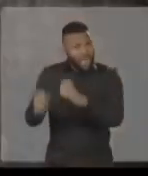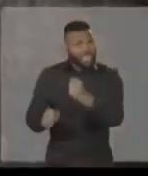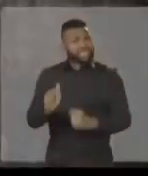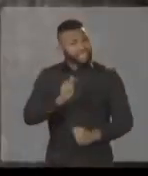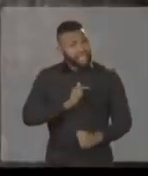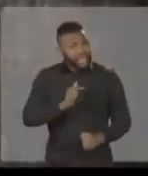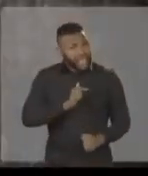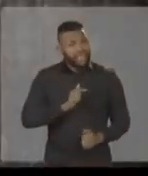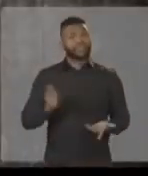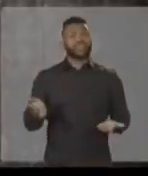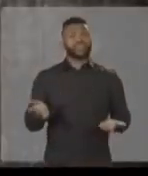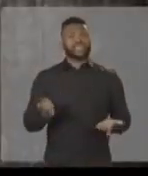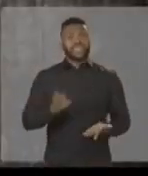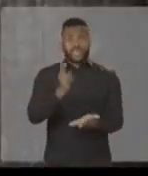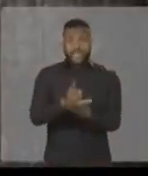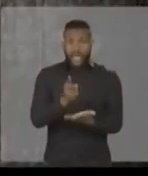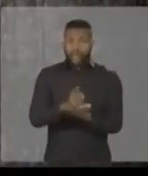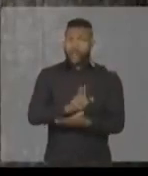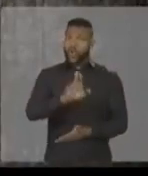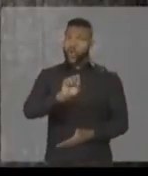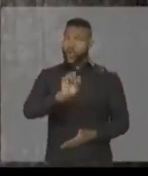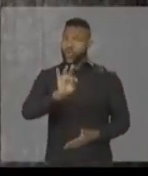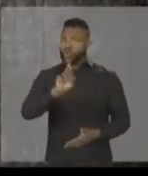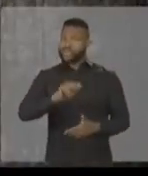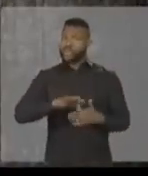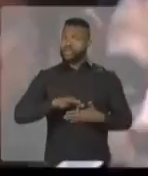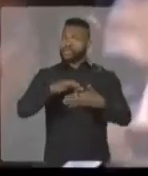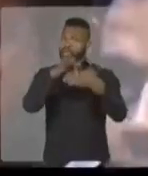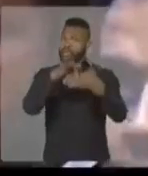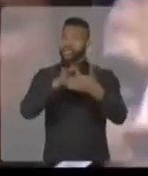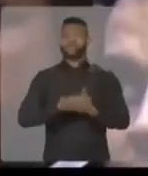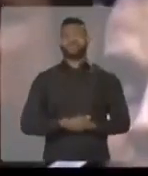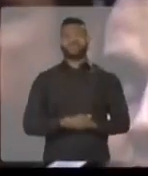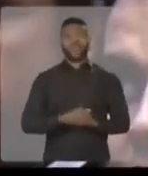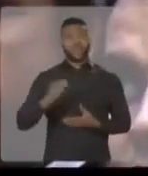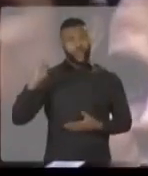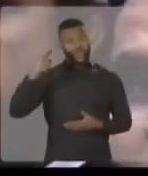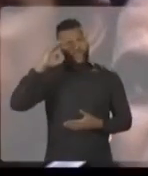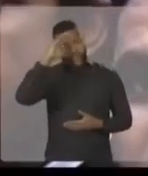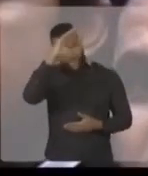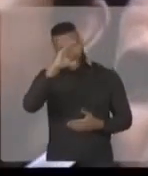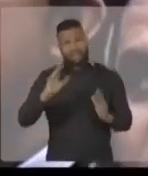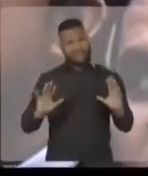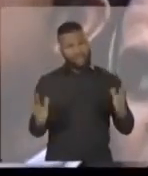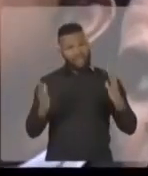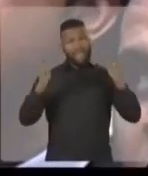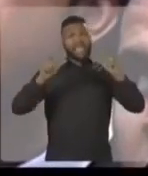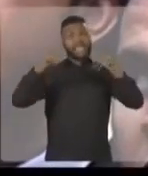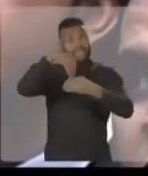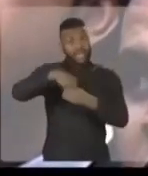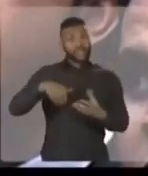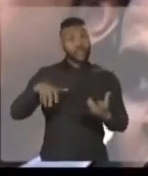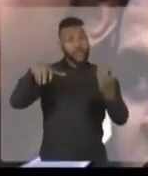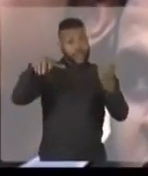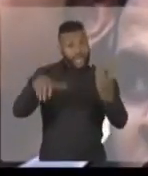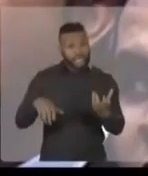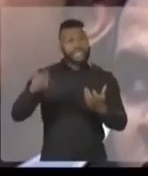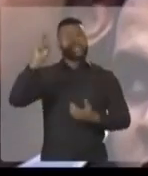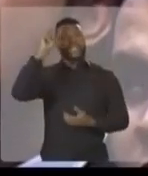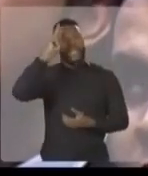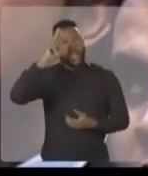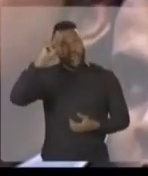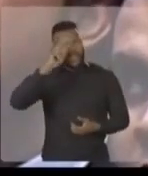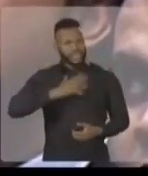assassinadas. E ele sempre comandando essas torturas. Bolsonaro chegou a homenagear Ustra no Congresso.